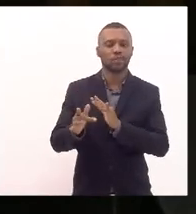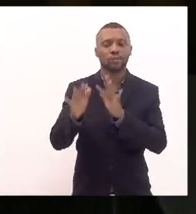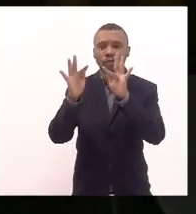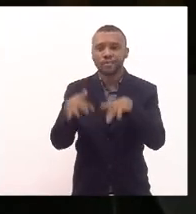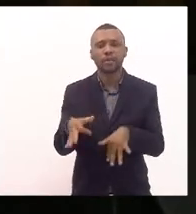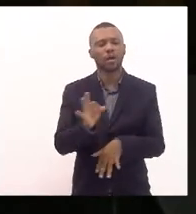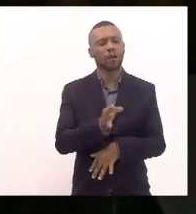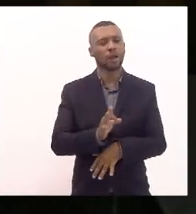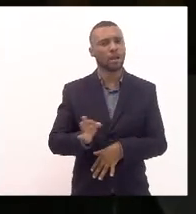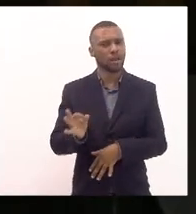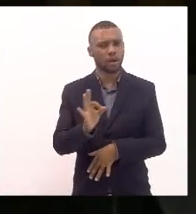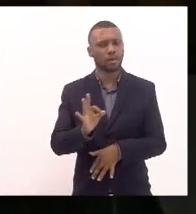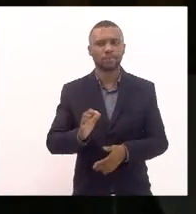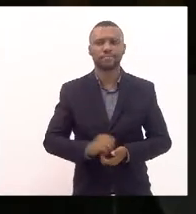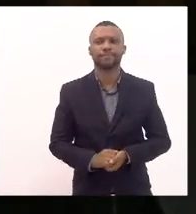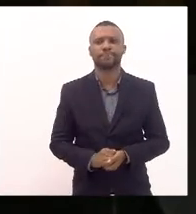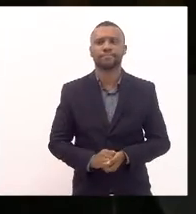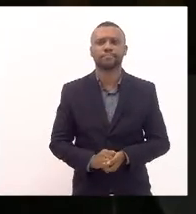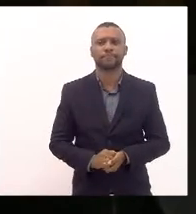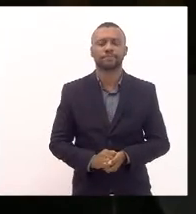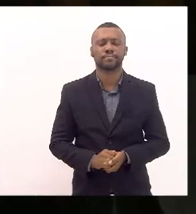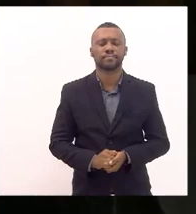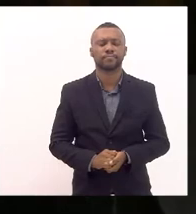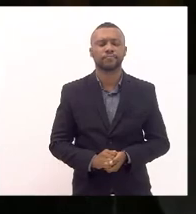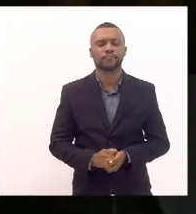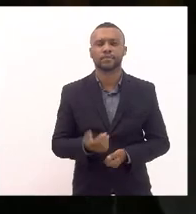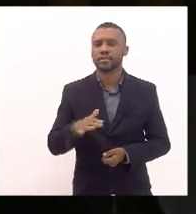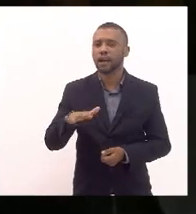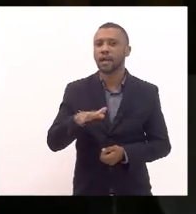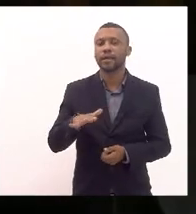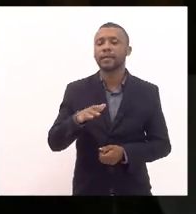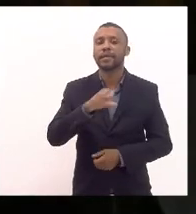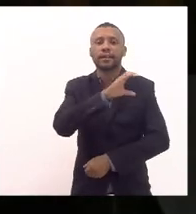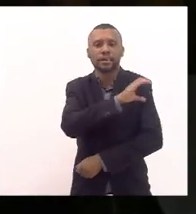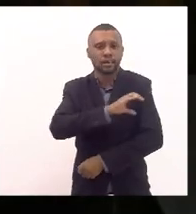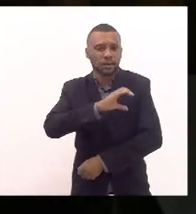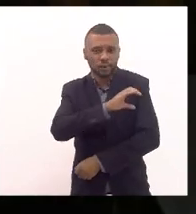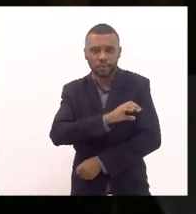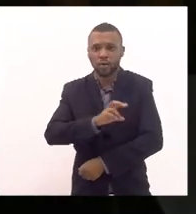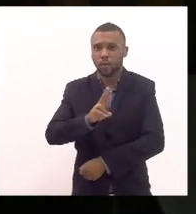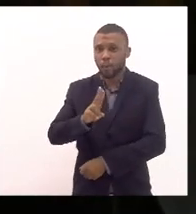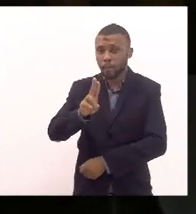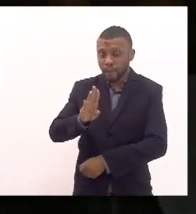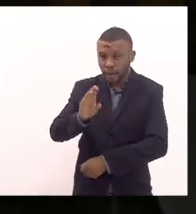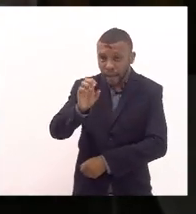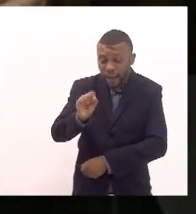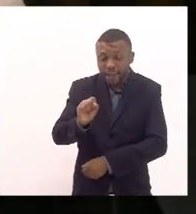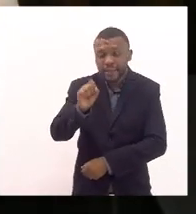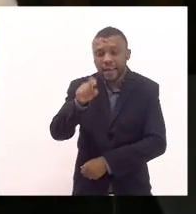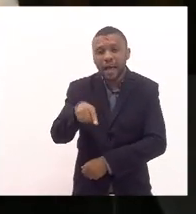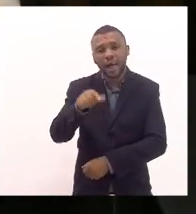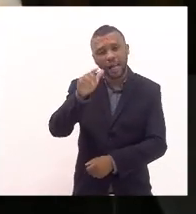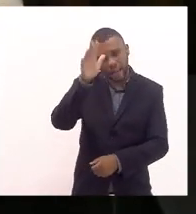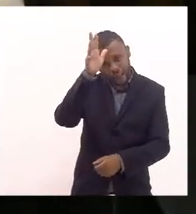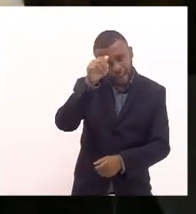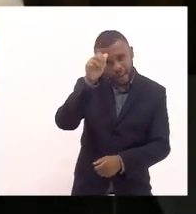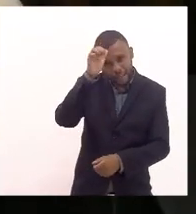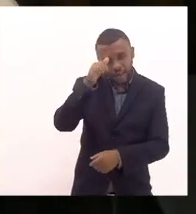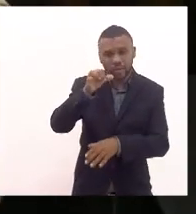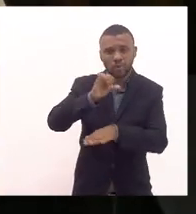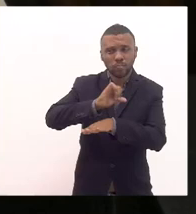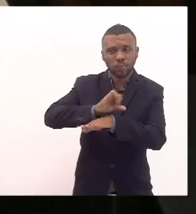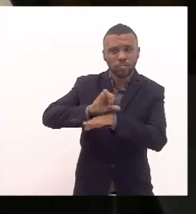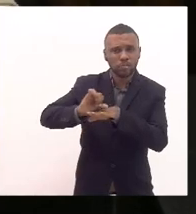não e em Campos UBS vira galinheiro Bom